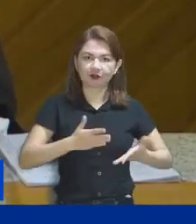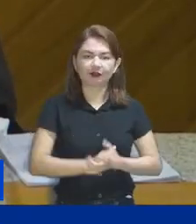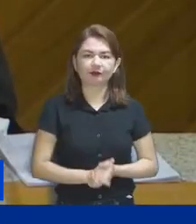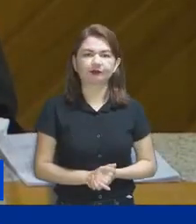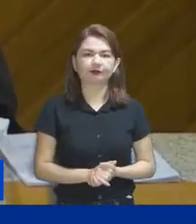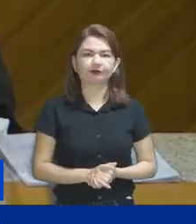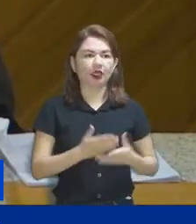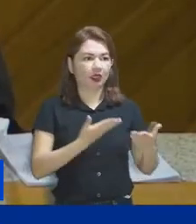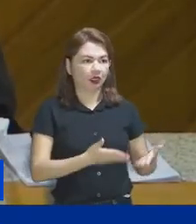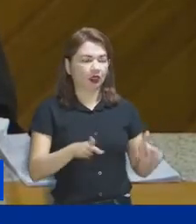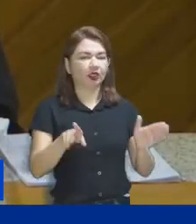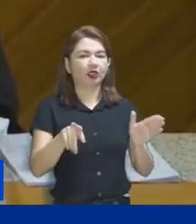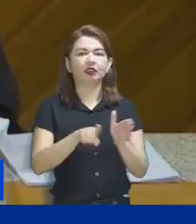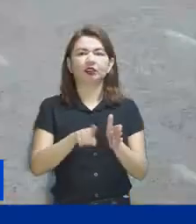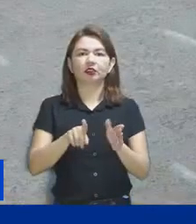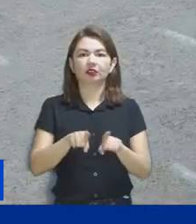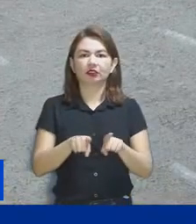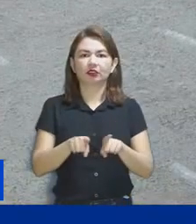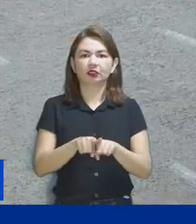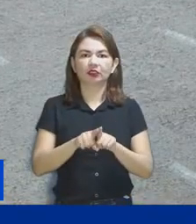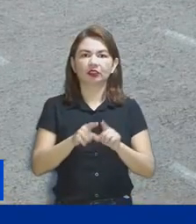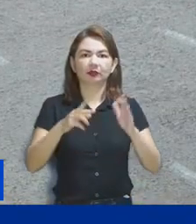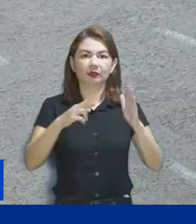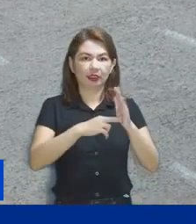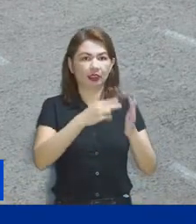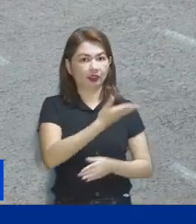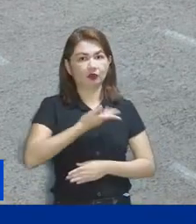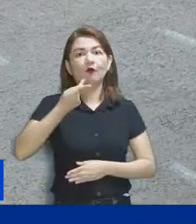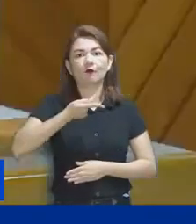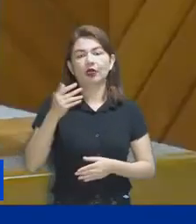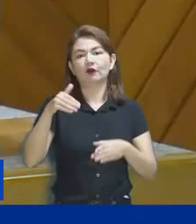então, a palavra ao ilustre relator para do TRE Amapá.